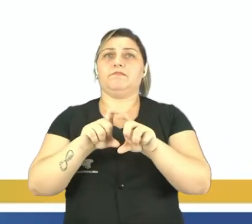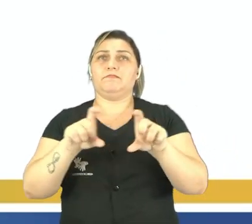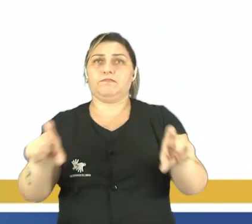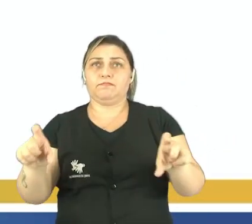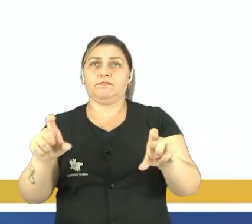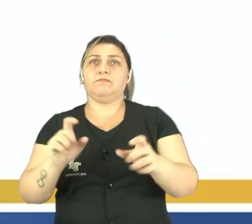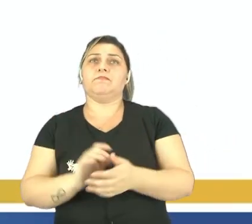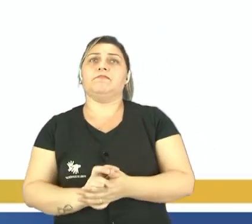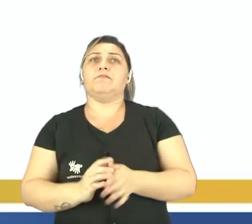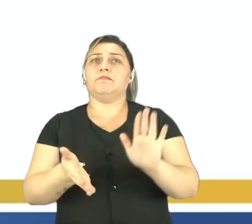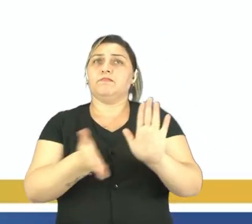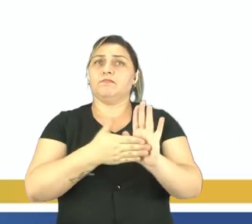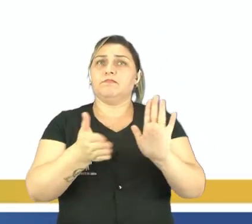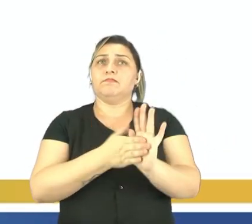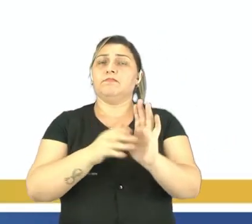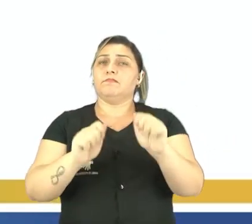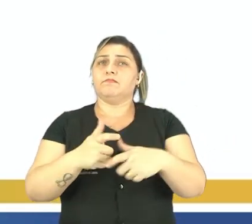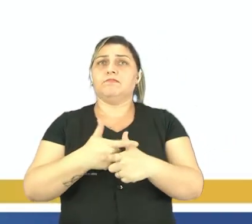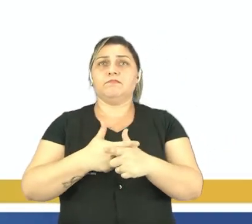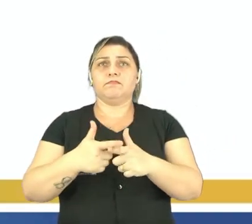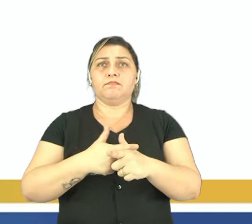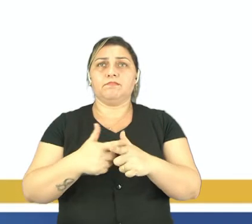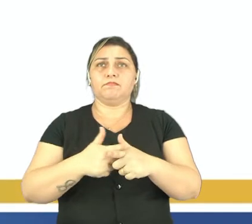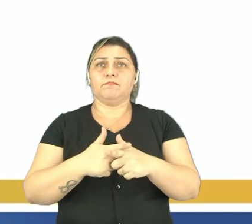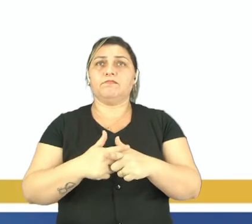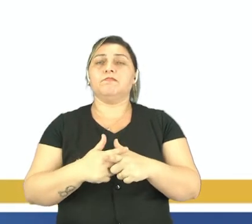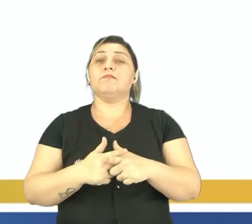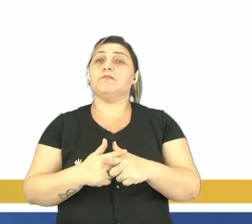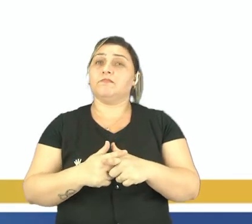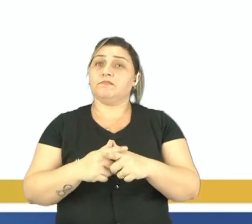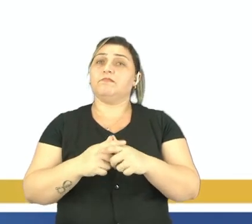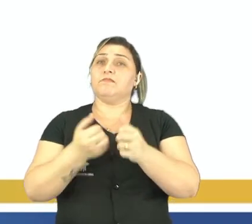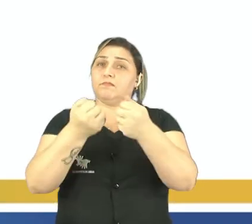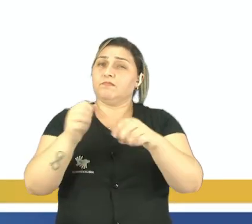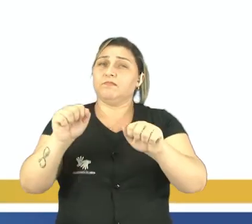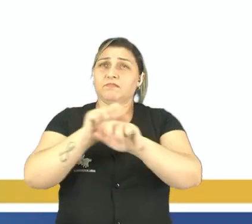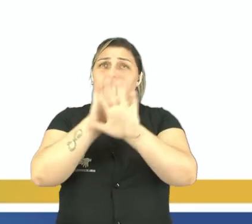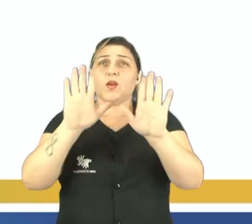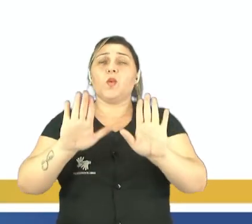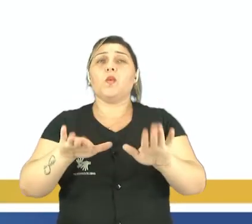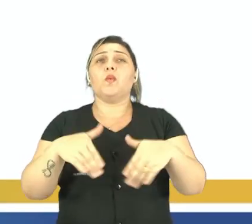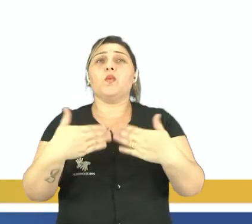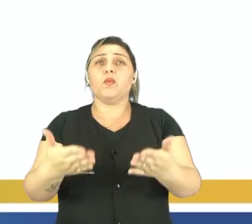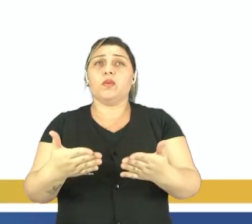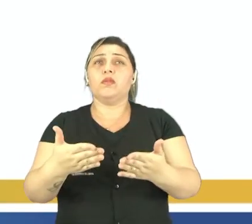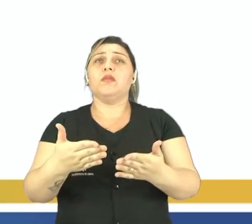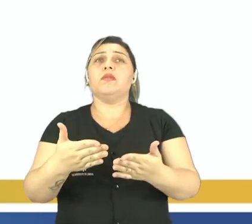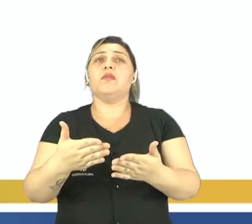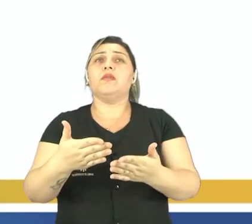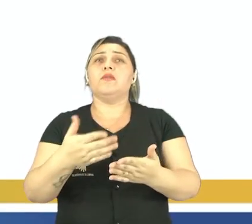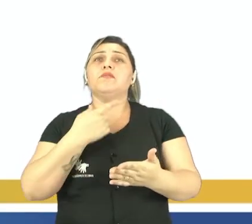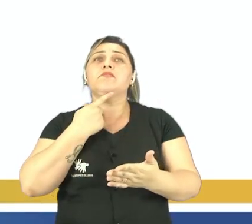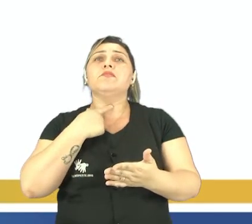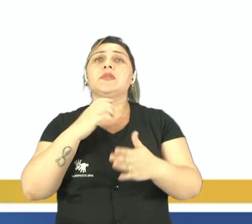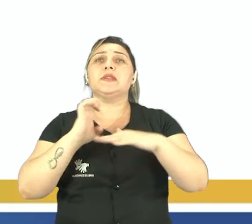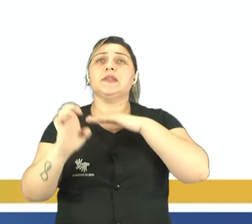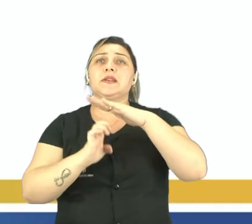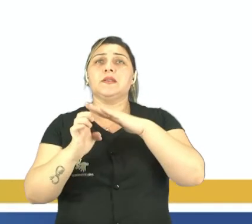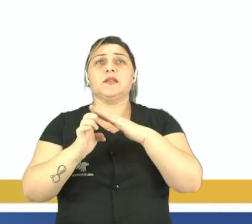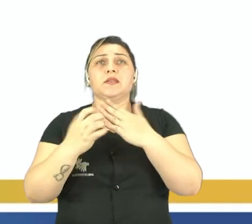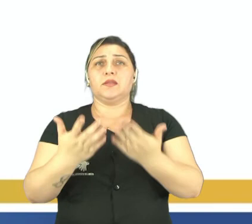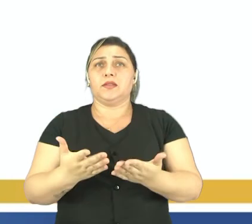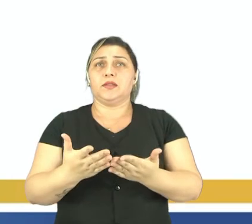do corpo da carta propõe uma possível solução para o problema e deixa claro qual a sua intenção caso a empresa não atenda a sua